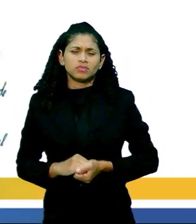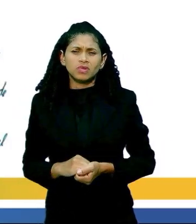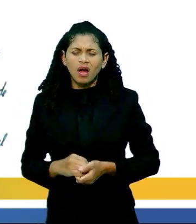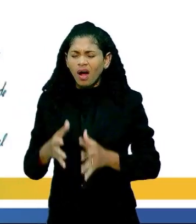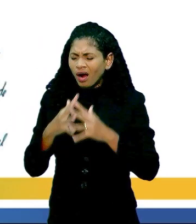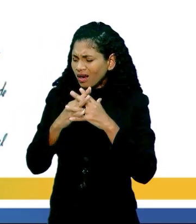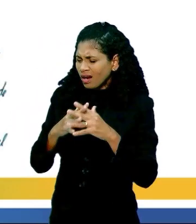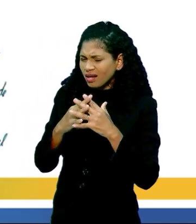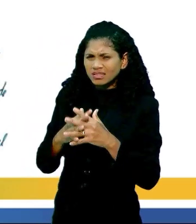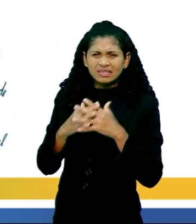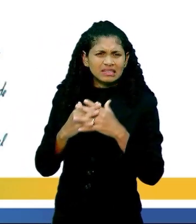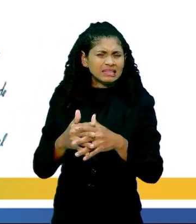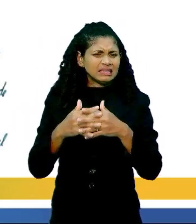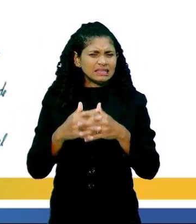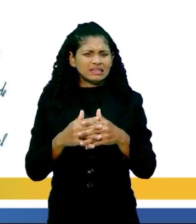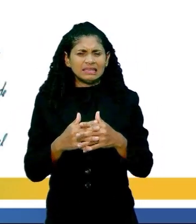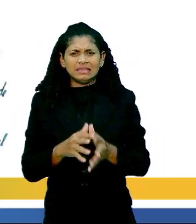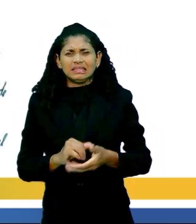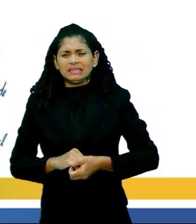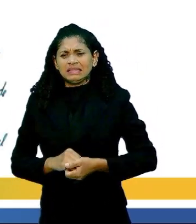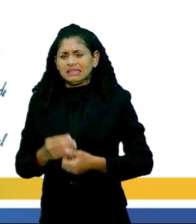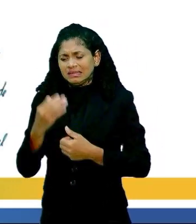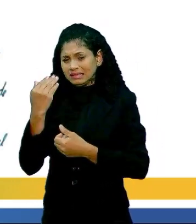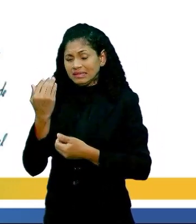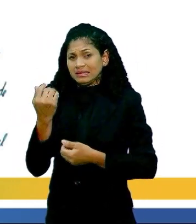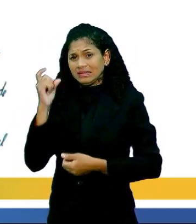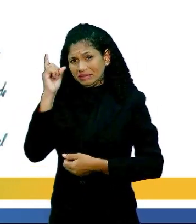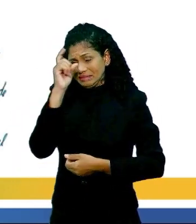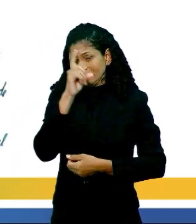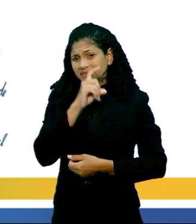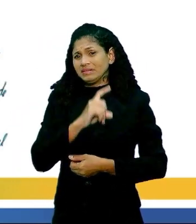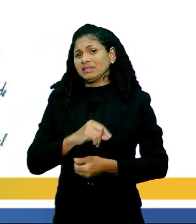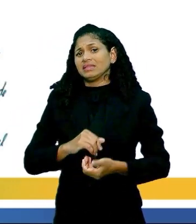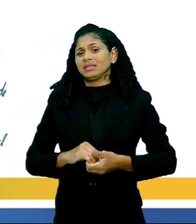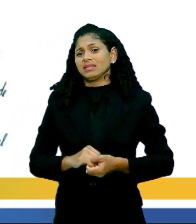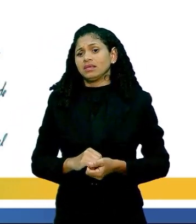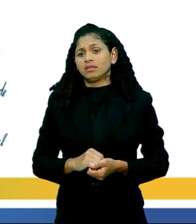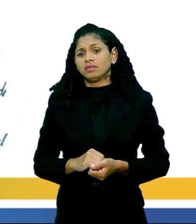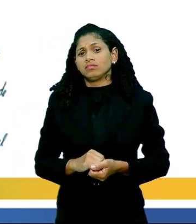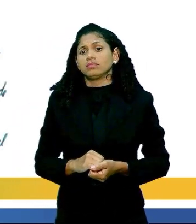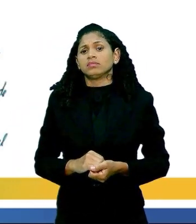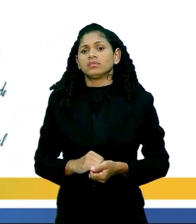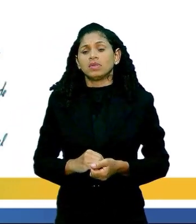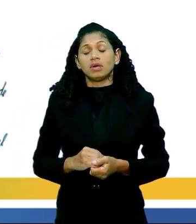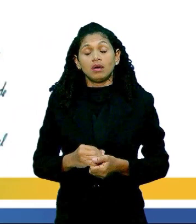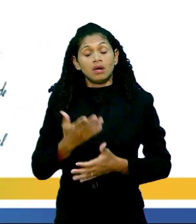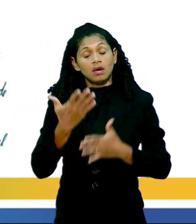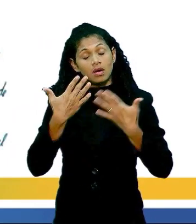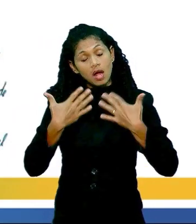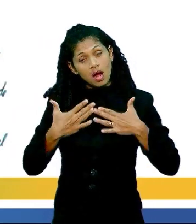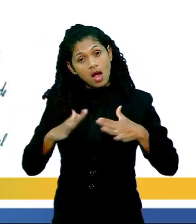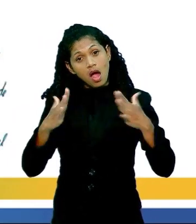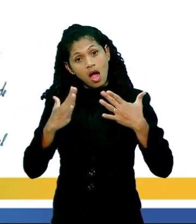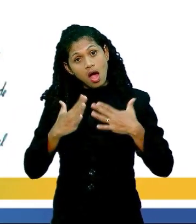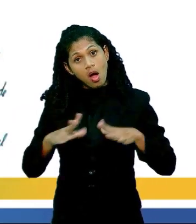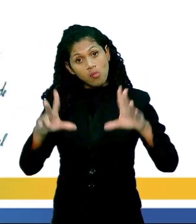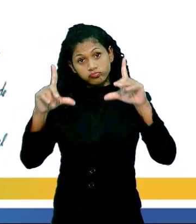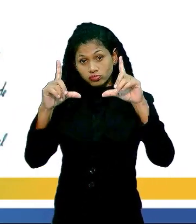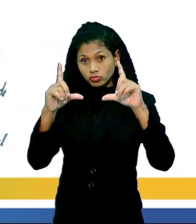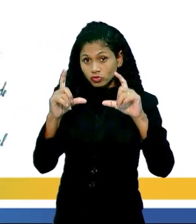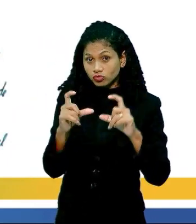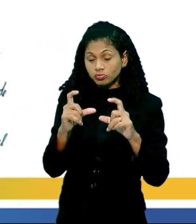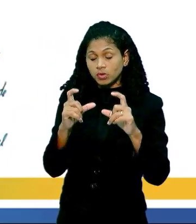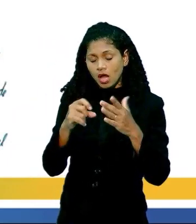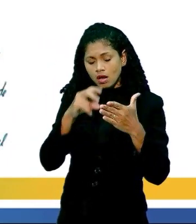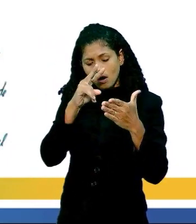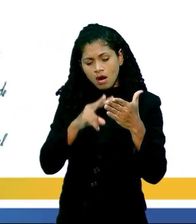confuso, professor? Taxa de fotossíntese ao longo da sucessão ecológica tende a se igualar